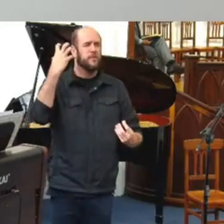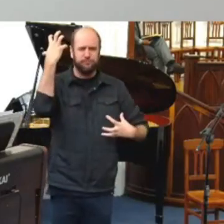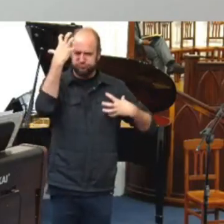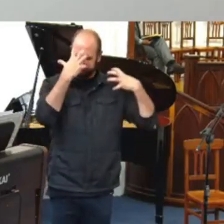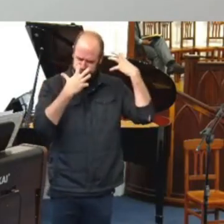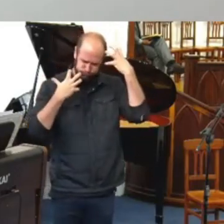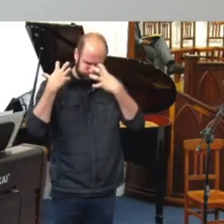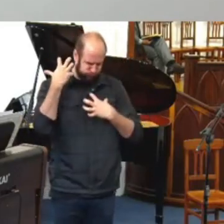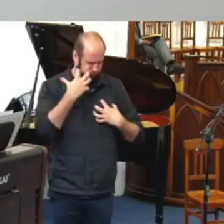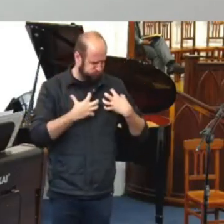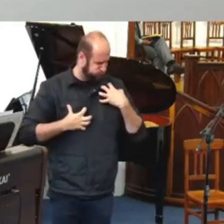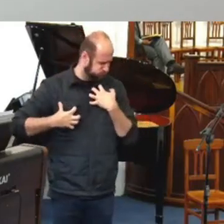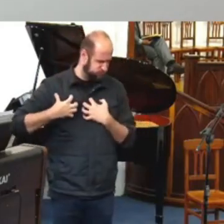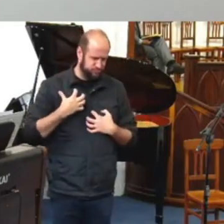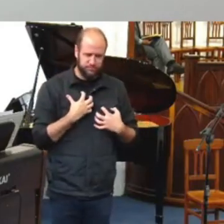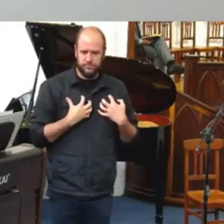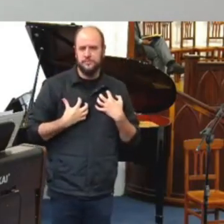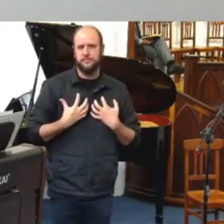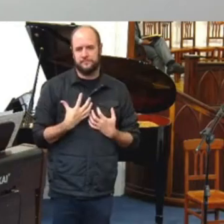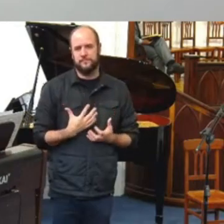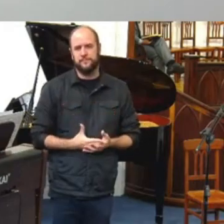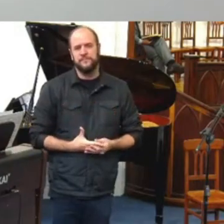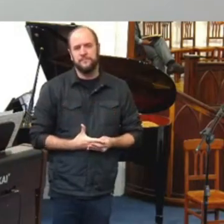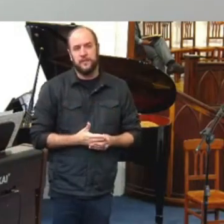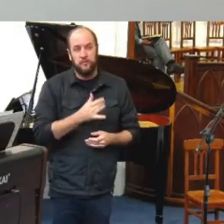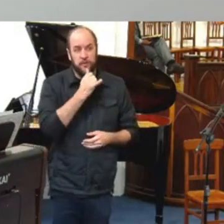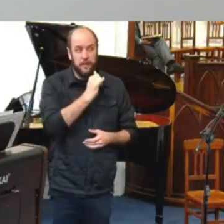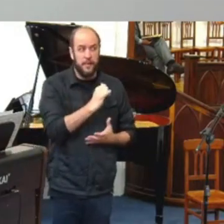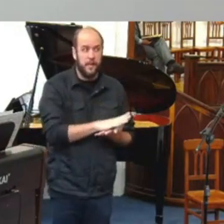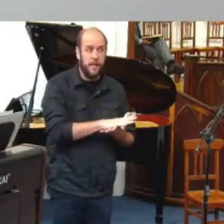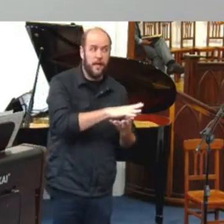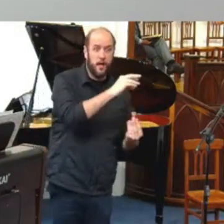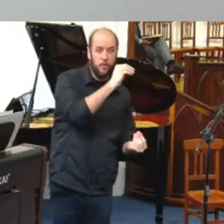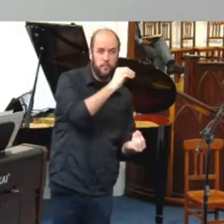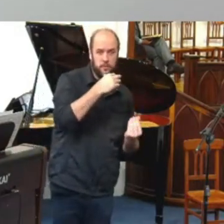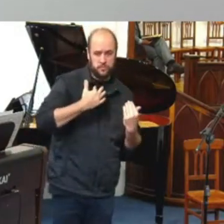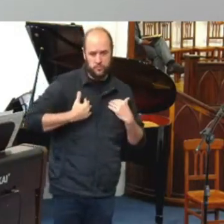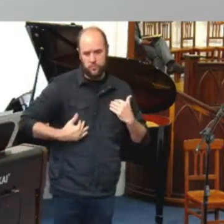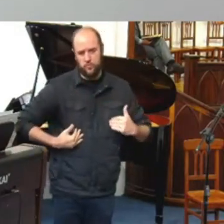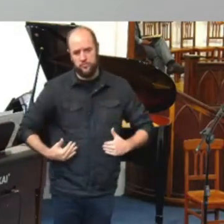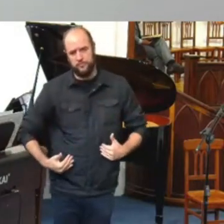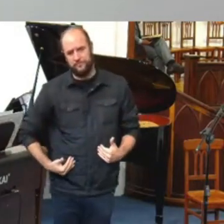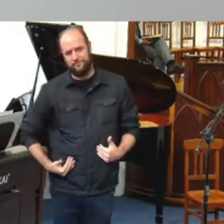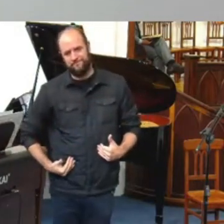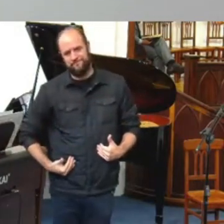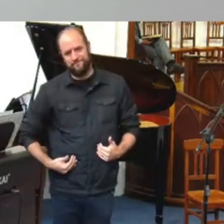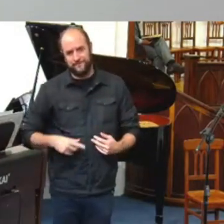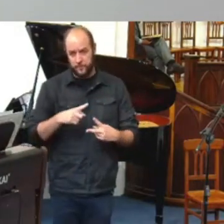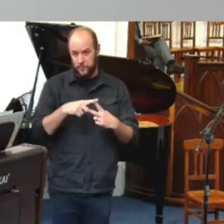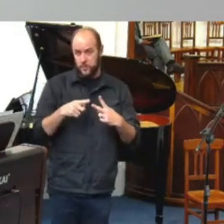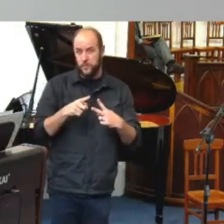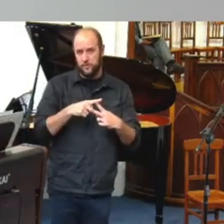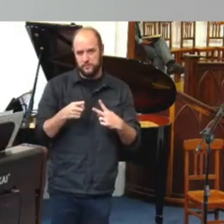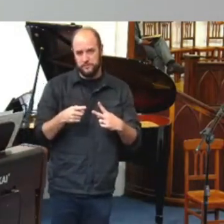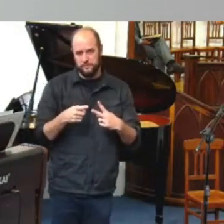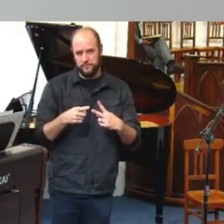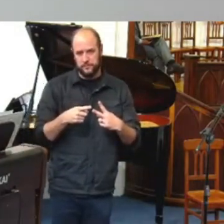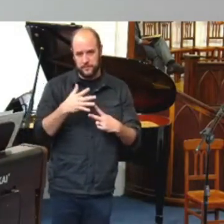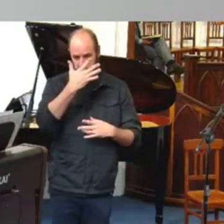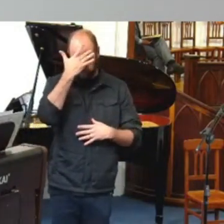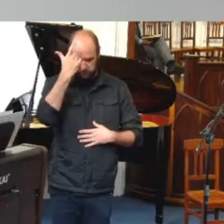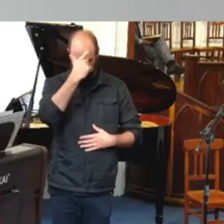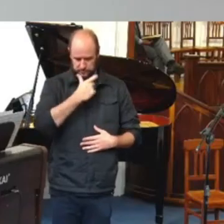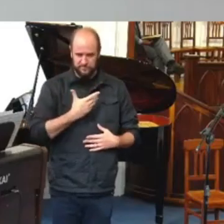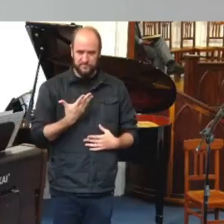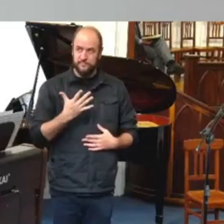perturbada. Veja, ele fala tanto de alma como de corpo. O ser humano, ele é